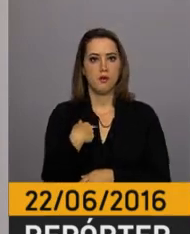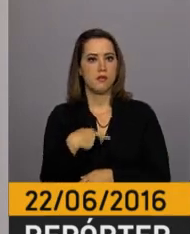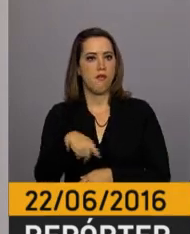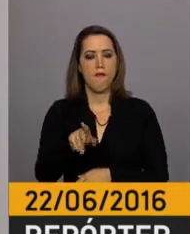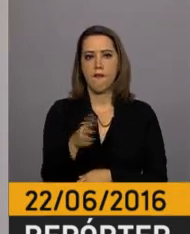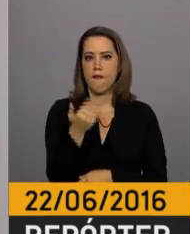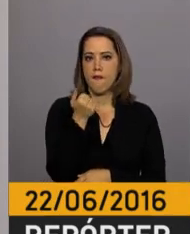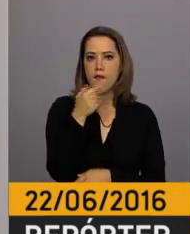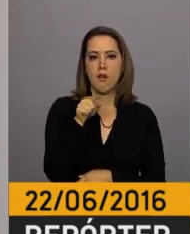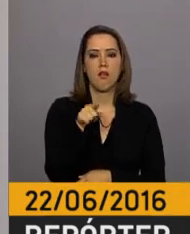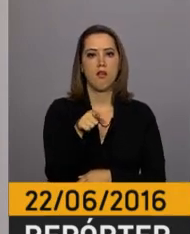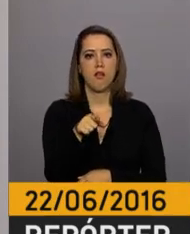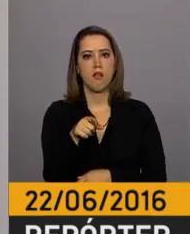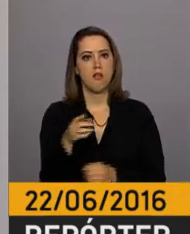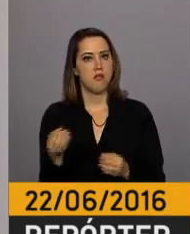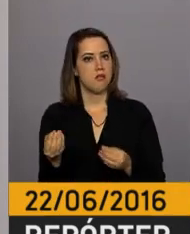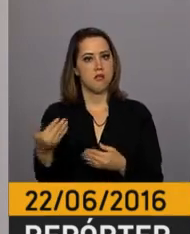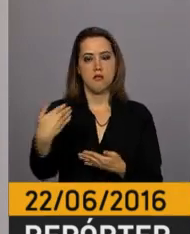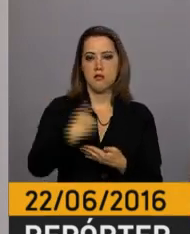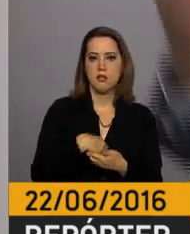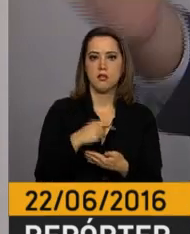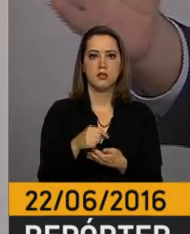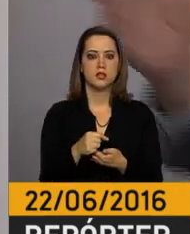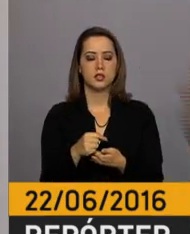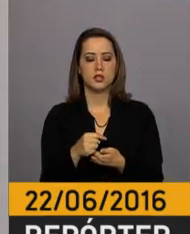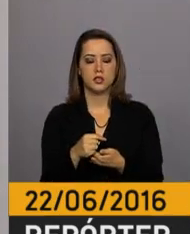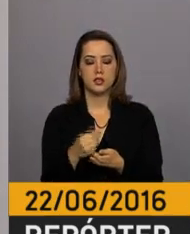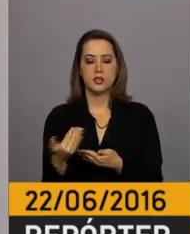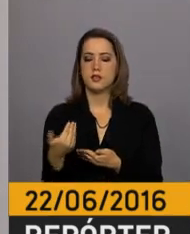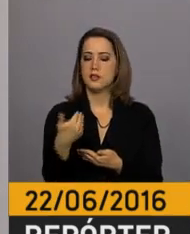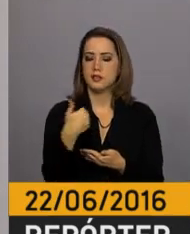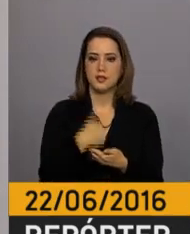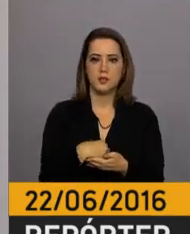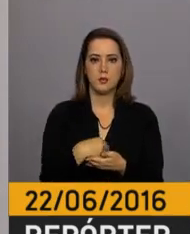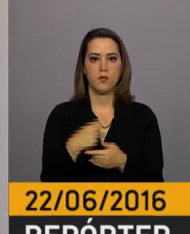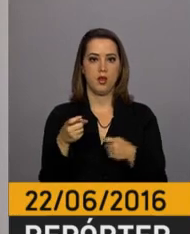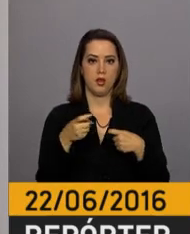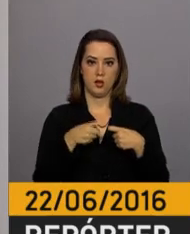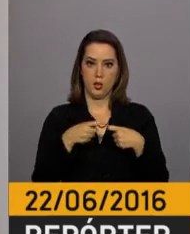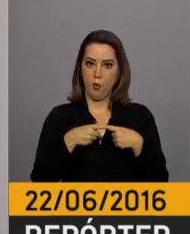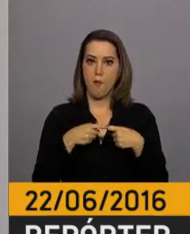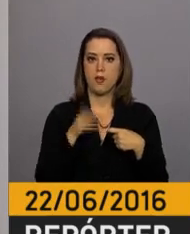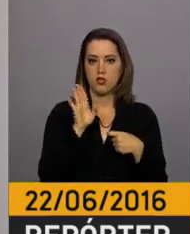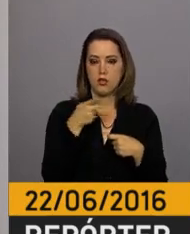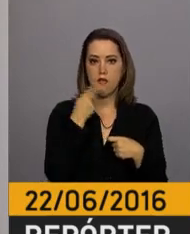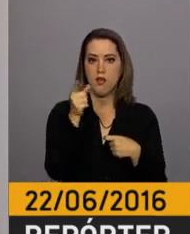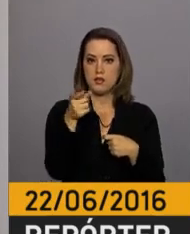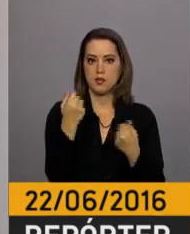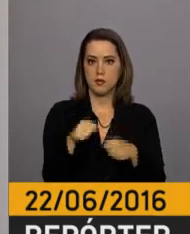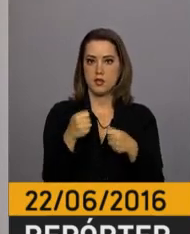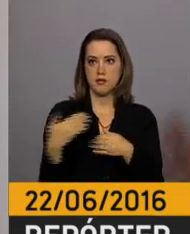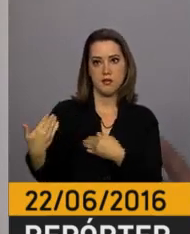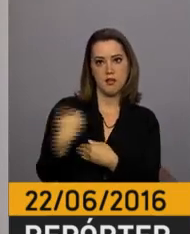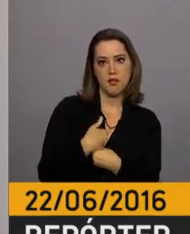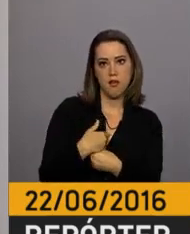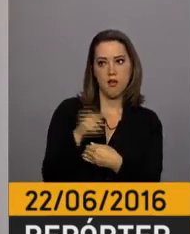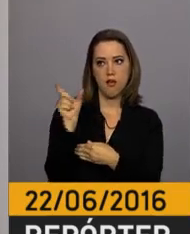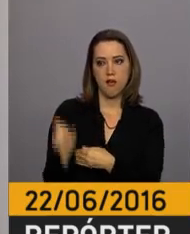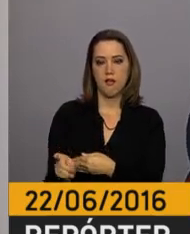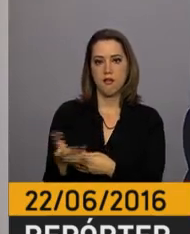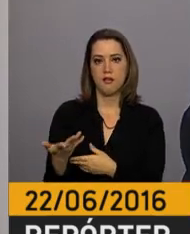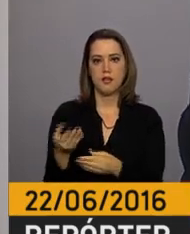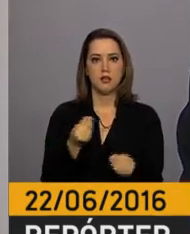marcando a agenda Ó você vai comer bacon então eu já sei que daqui a se meses você precisa de uma consulta então é esse o